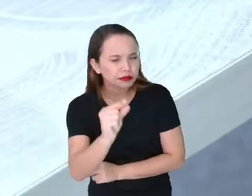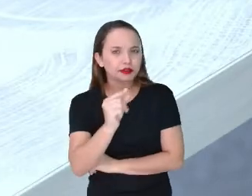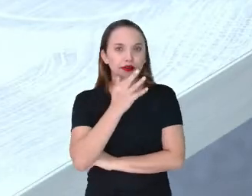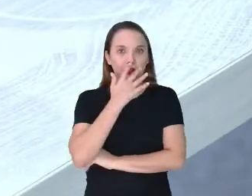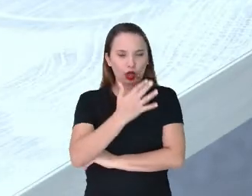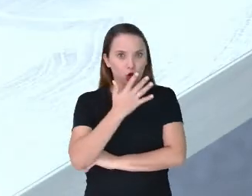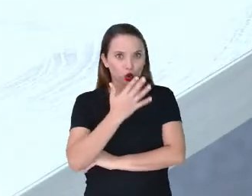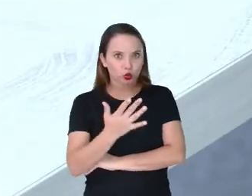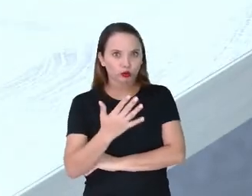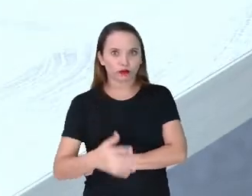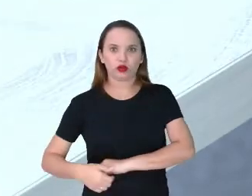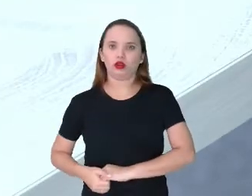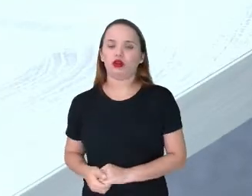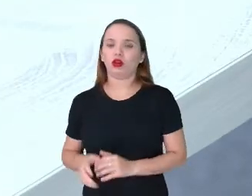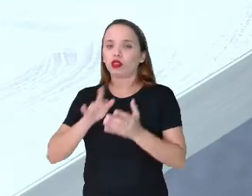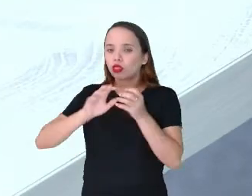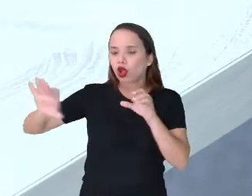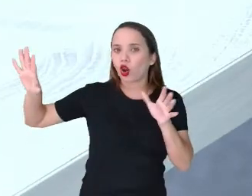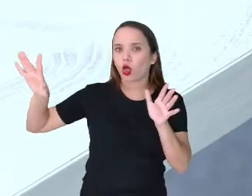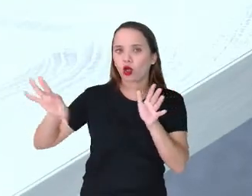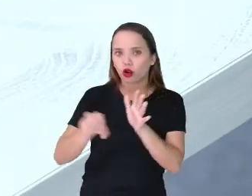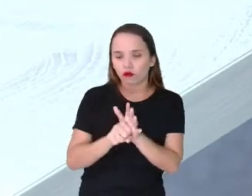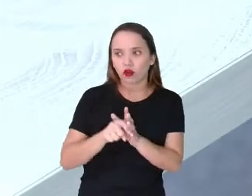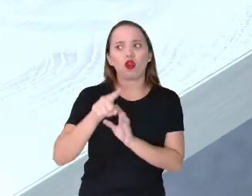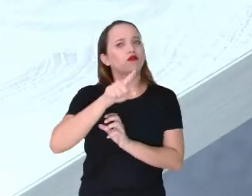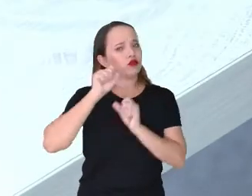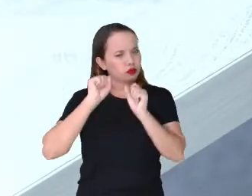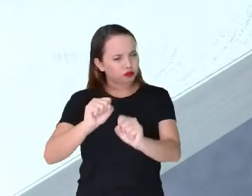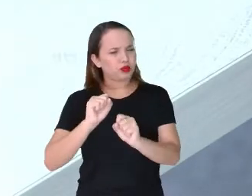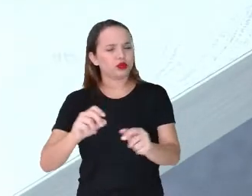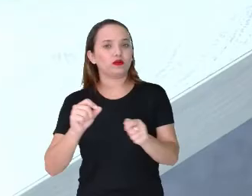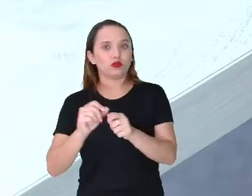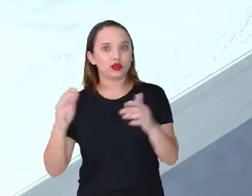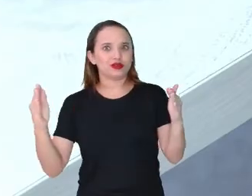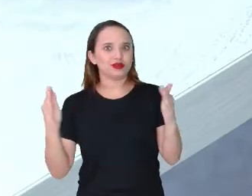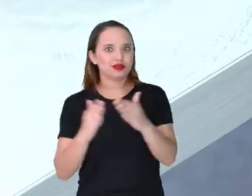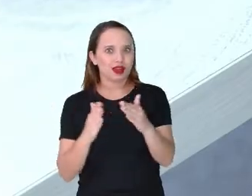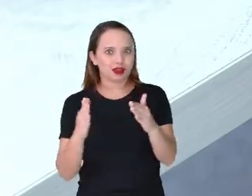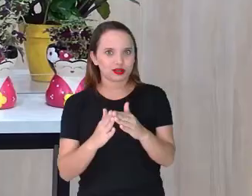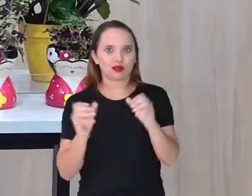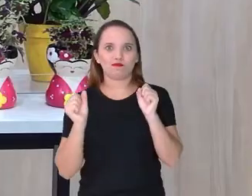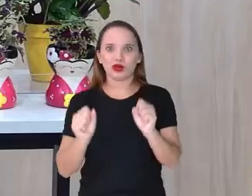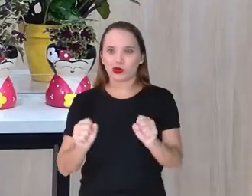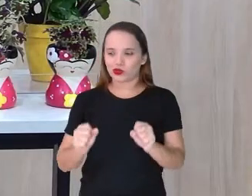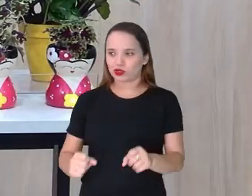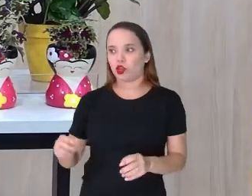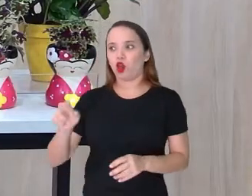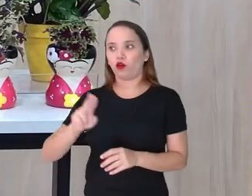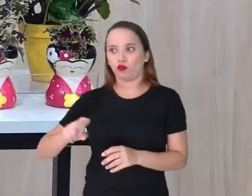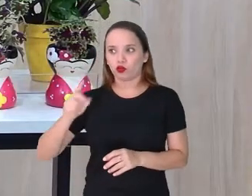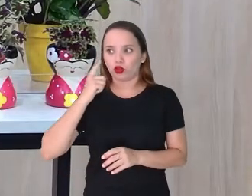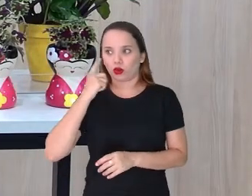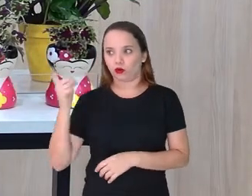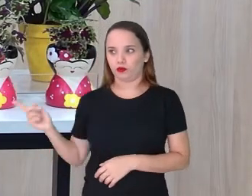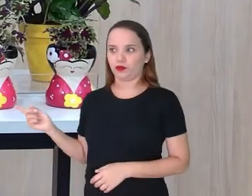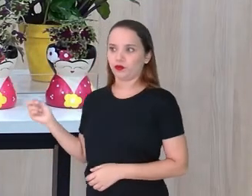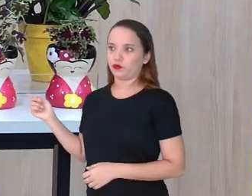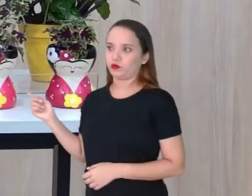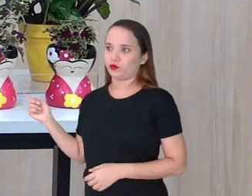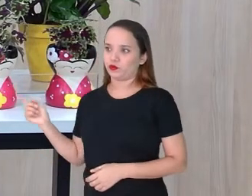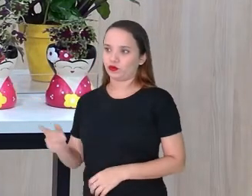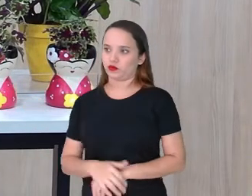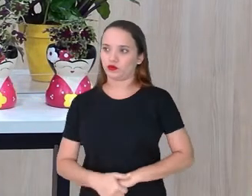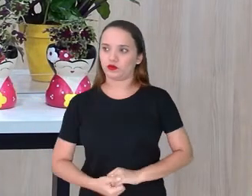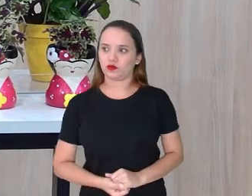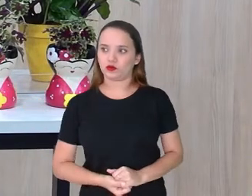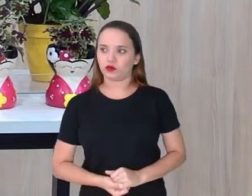podem fazer em casa, tá certo? Esse processo aí vocês podem fazer em casa. Eu vou colocar o álcool aqui, olha, uma quantidade